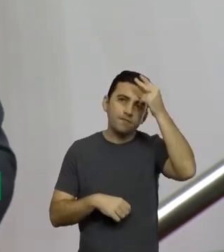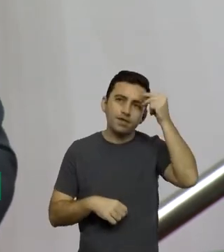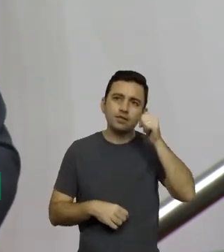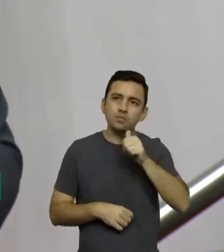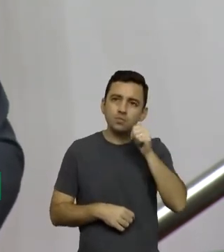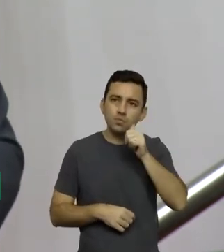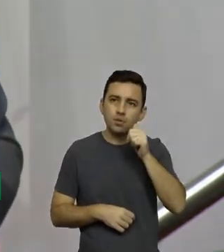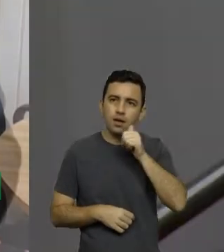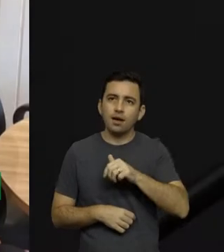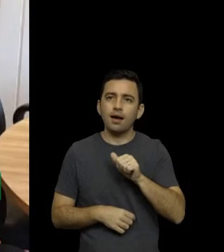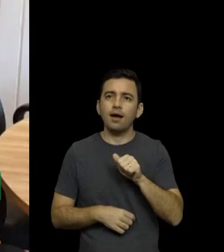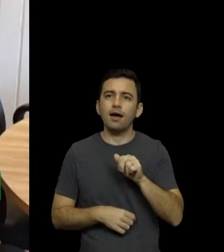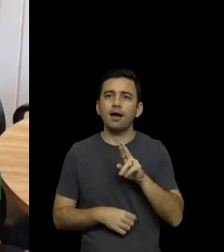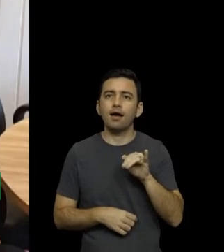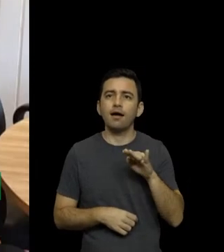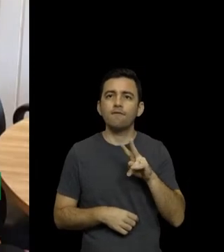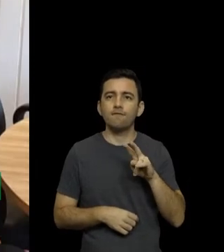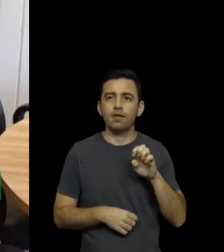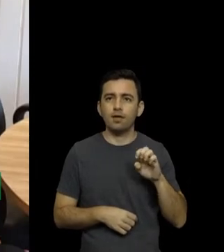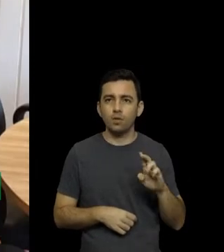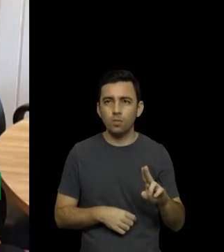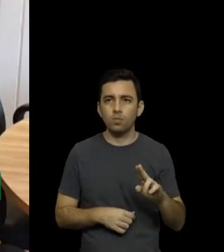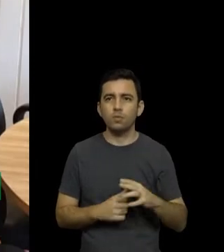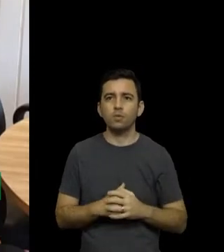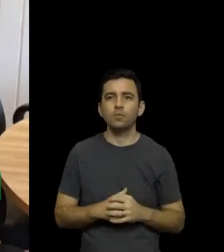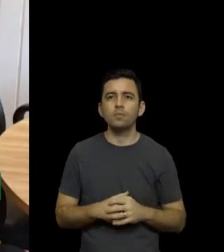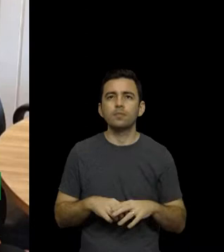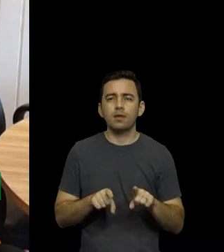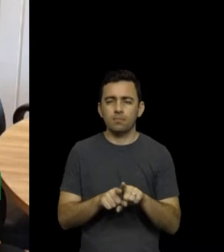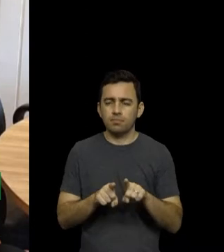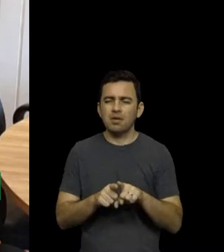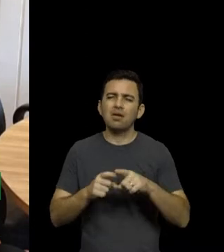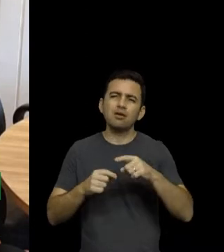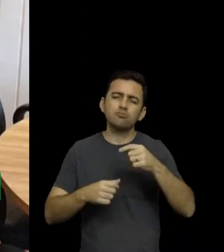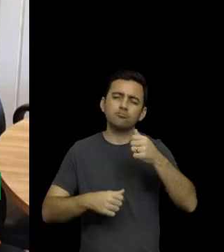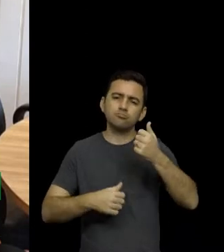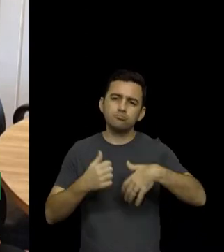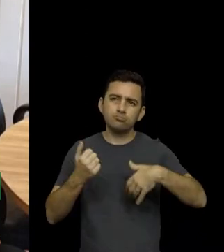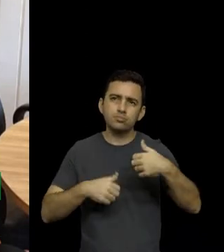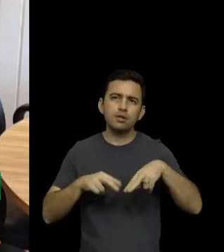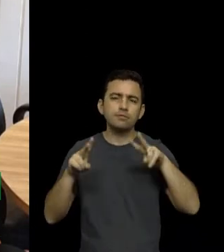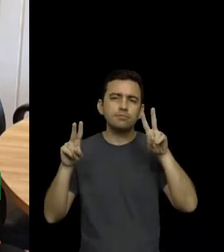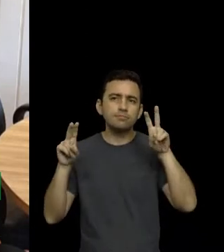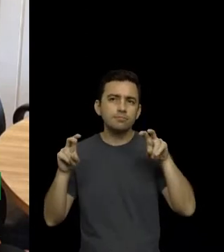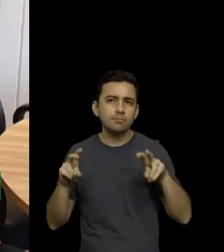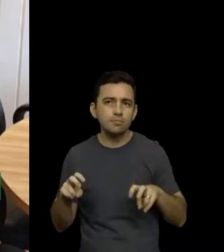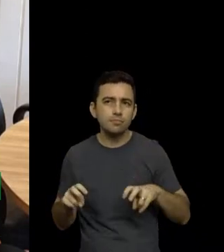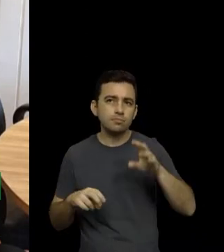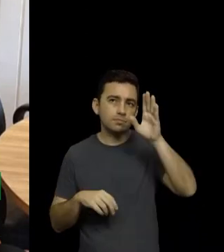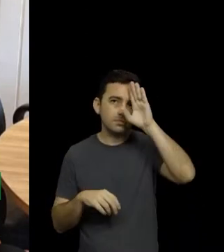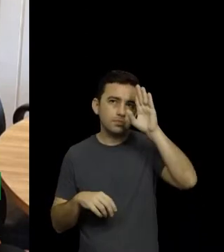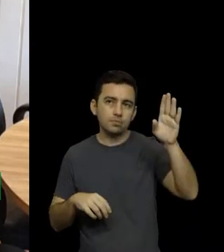Arrabel, com quem também falamos sobre as prioridades deste município, e quem